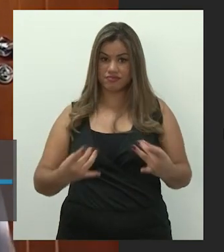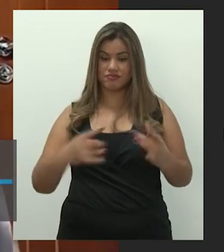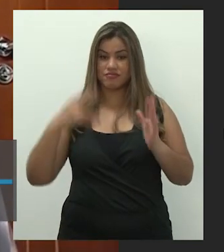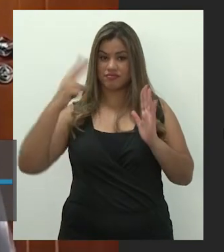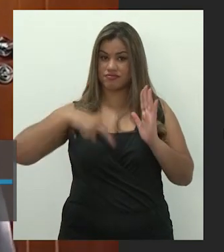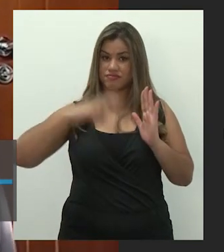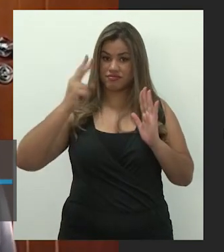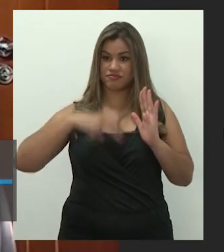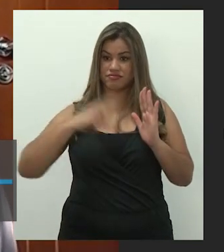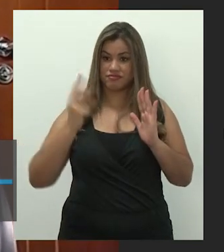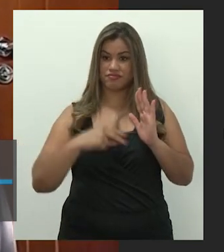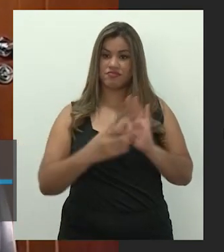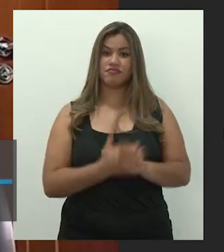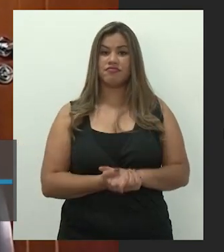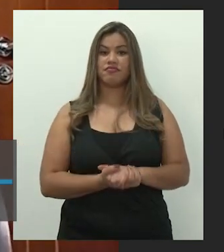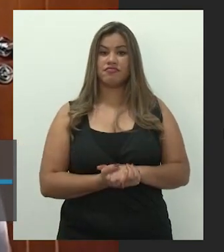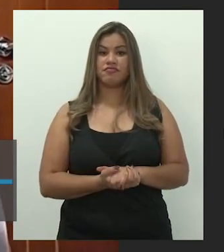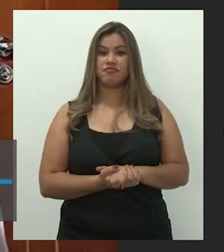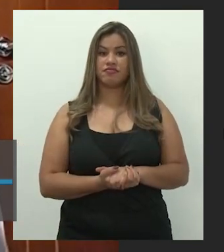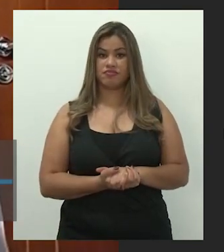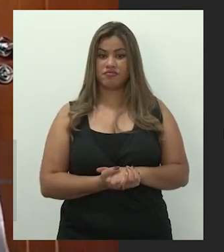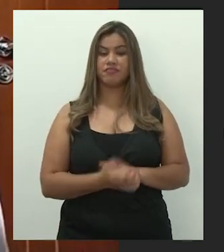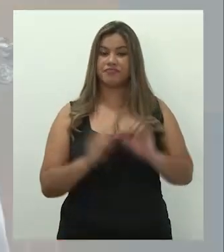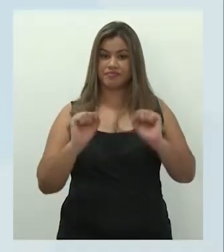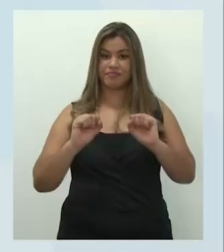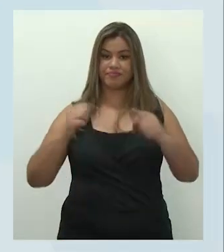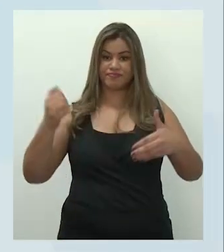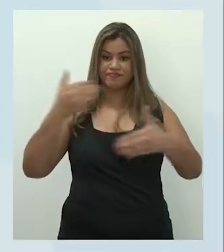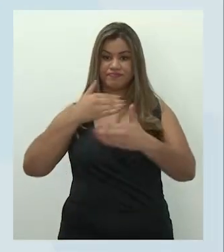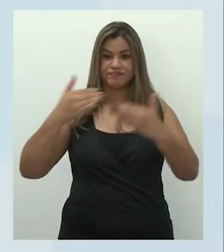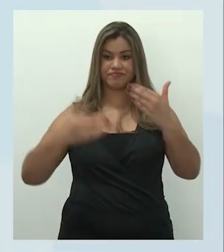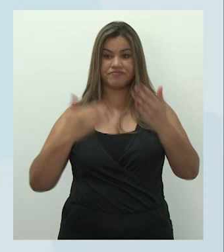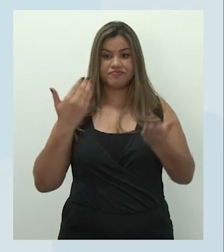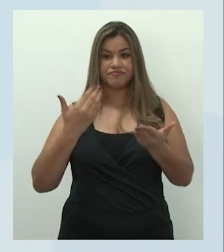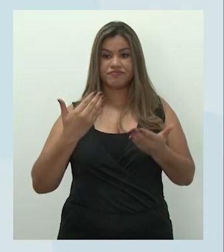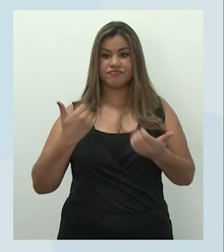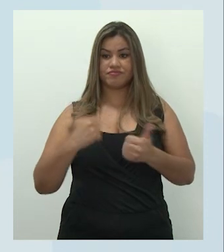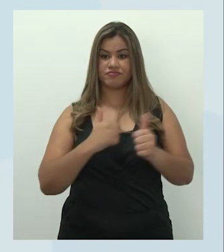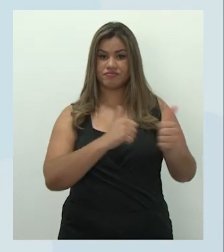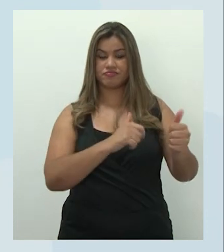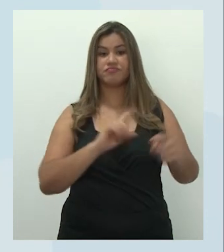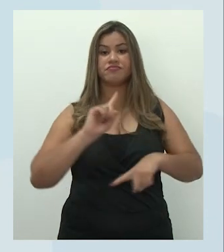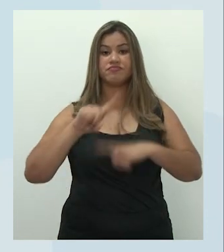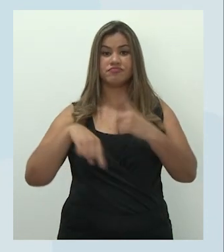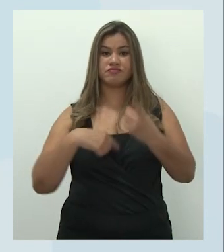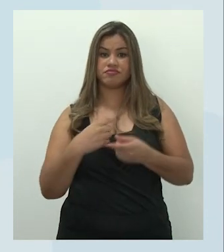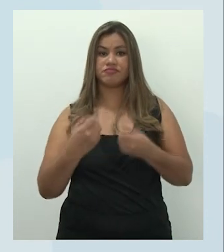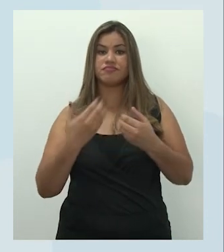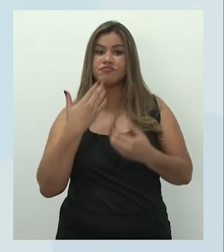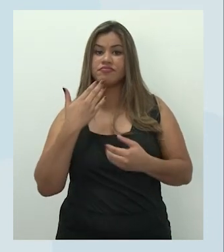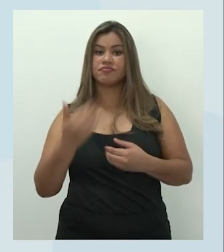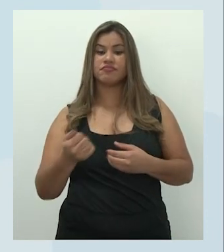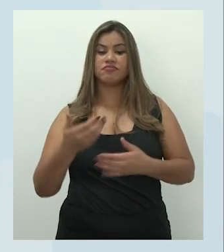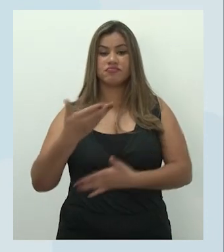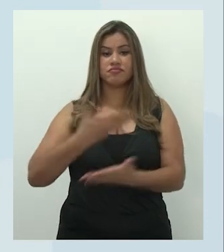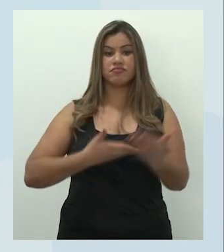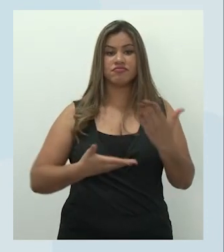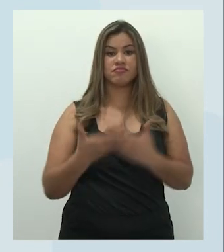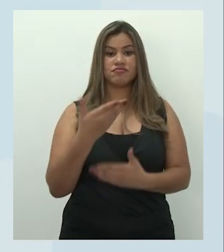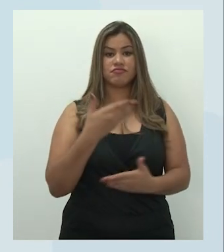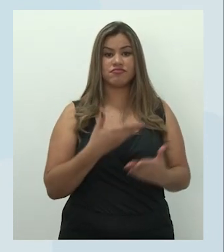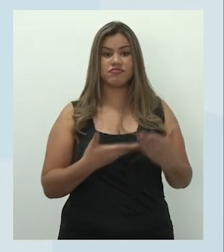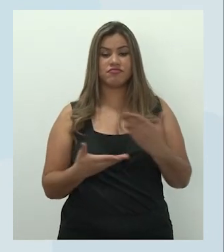ler e também realizem a leitura junto no slide, tá? E depois, no final, a gente pede para vocês compartilhar